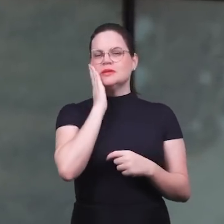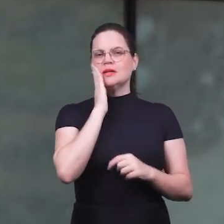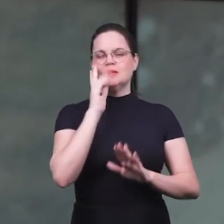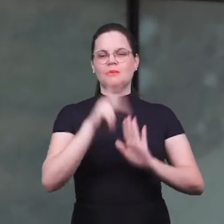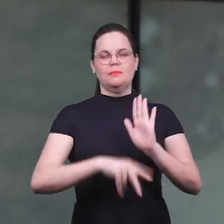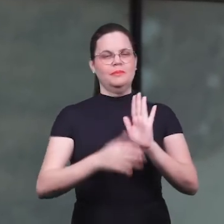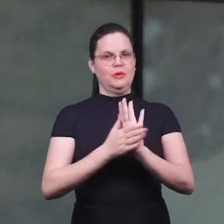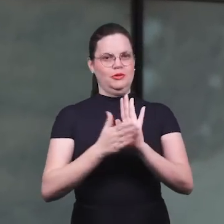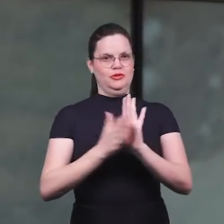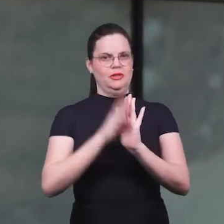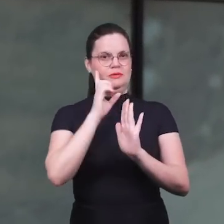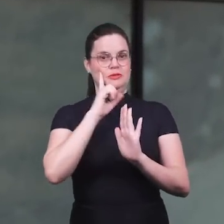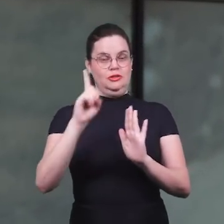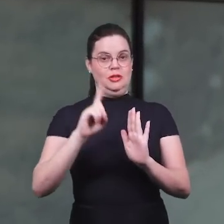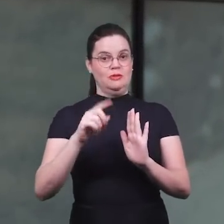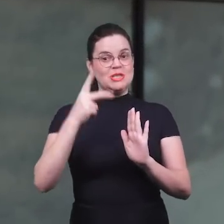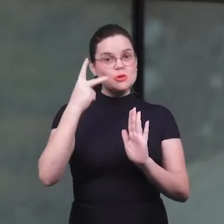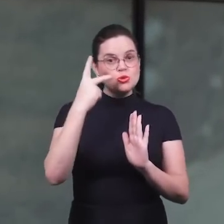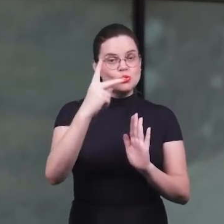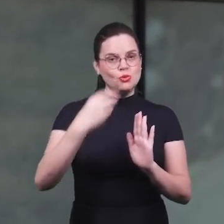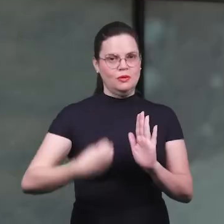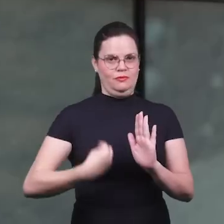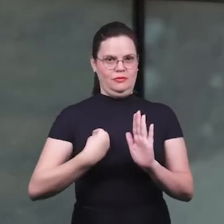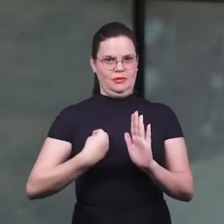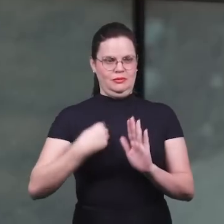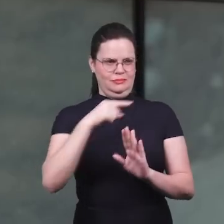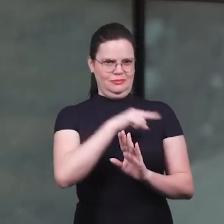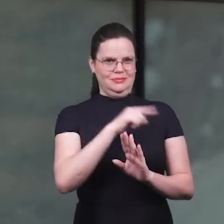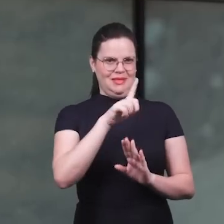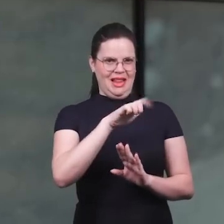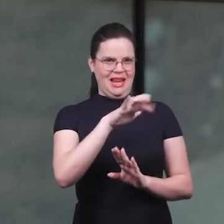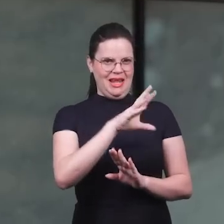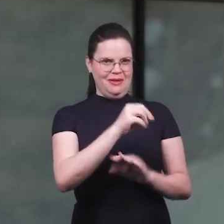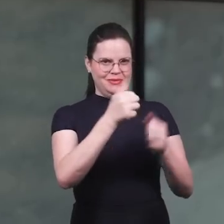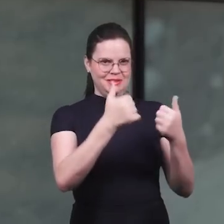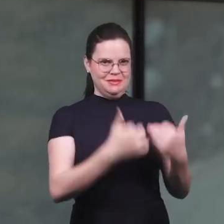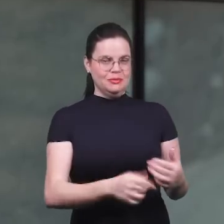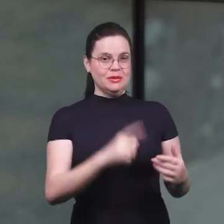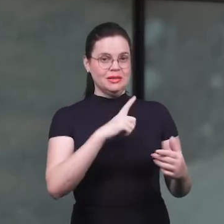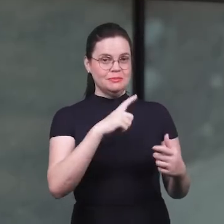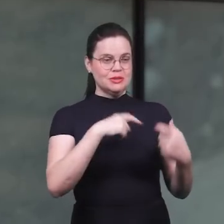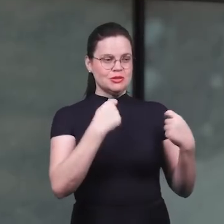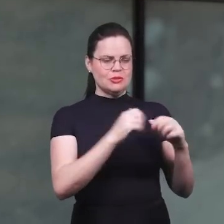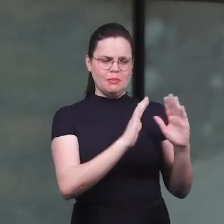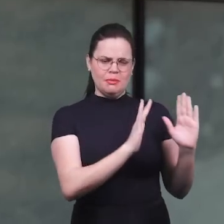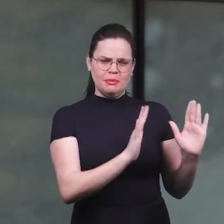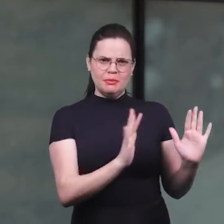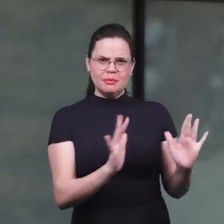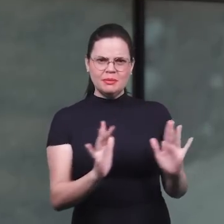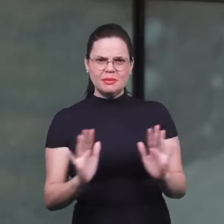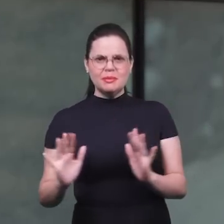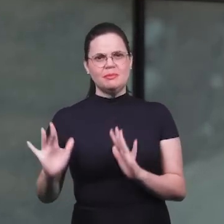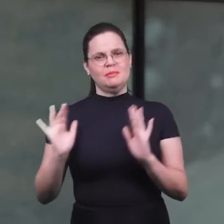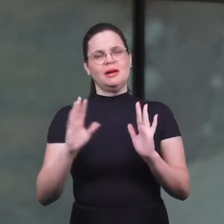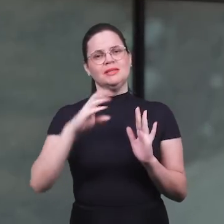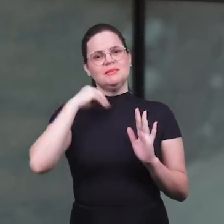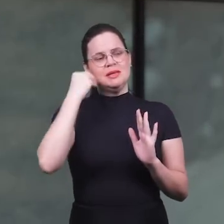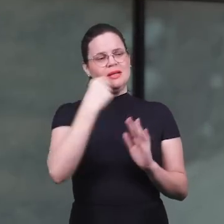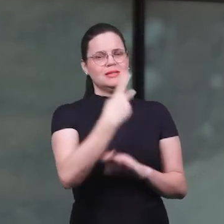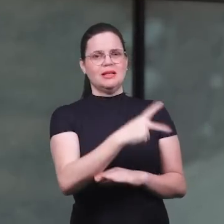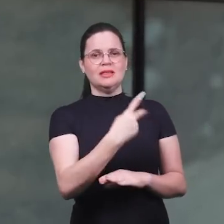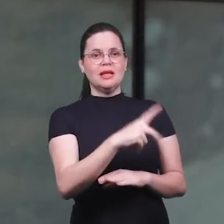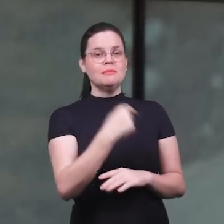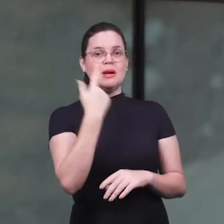a sua vida. O Léo acabou de contar uma experiência que ele teve que passar por um processo para chegar naquilo que era a